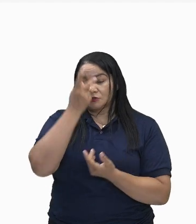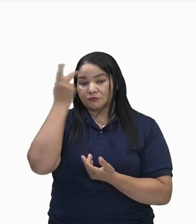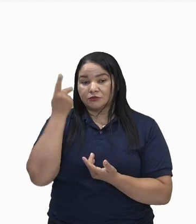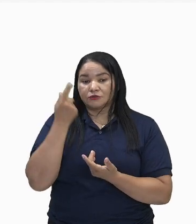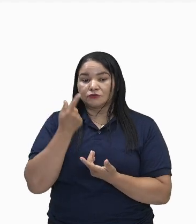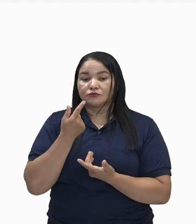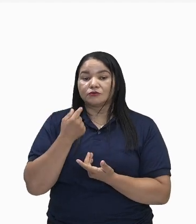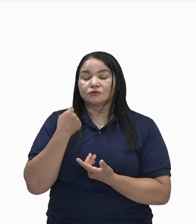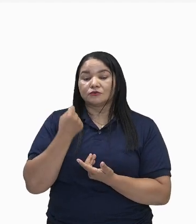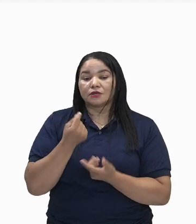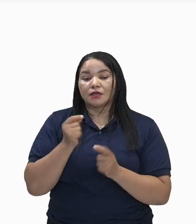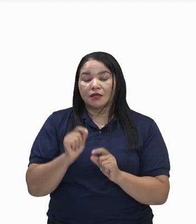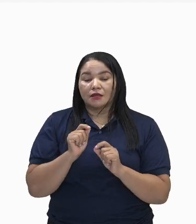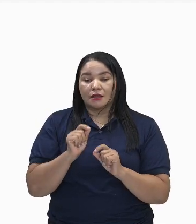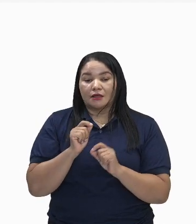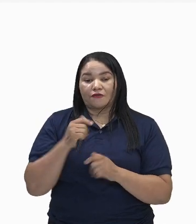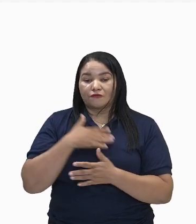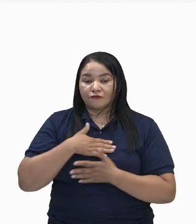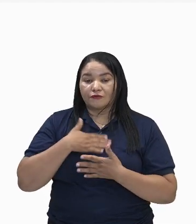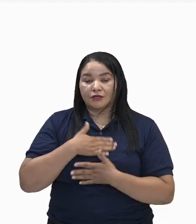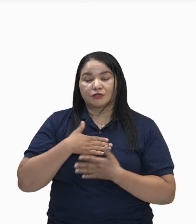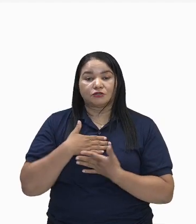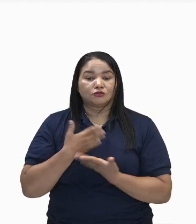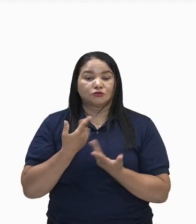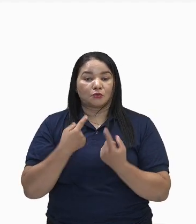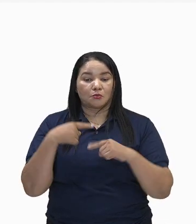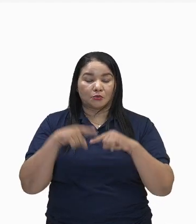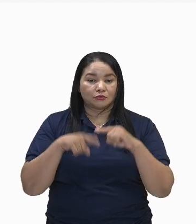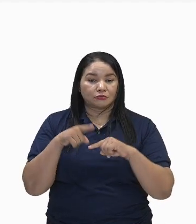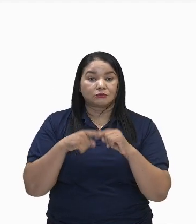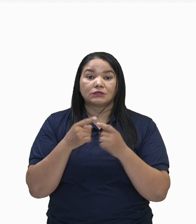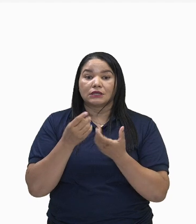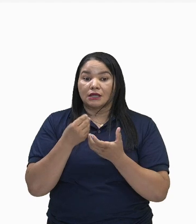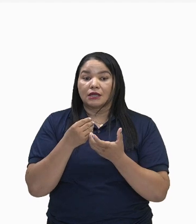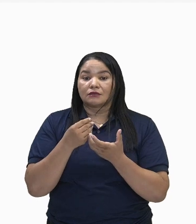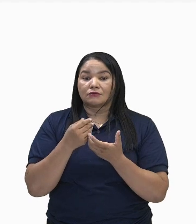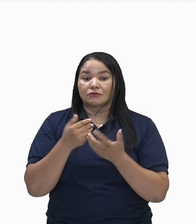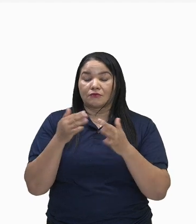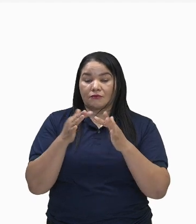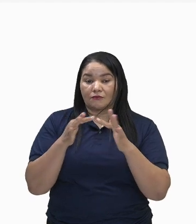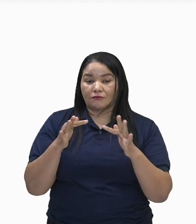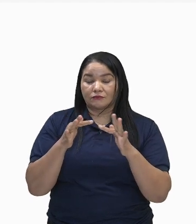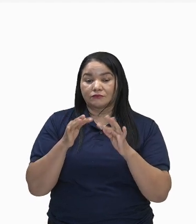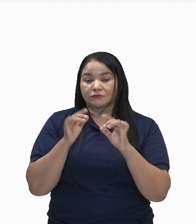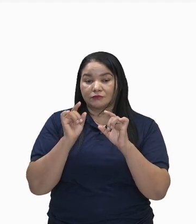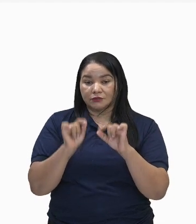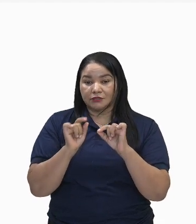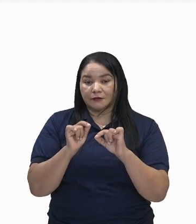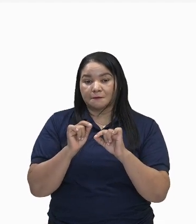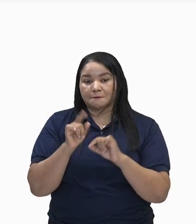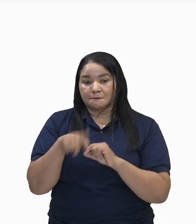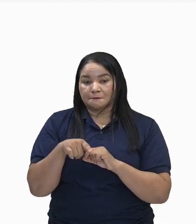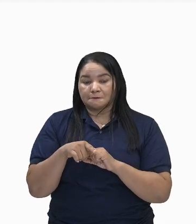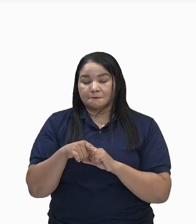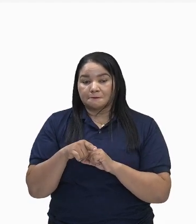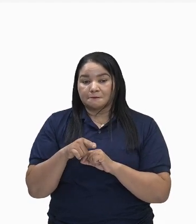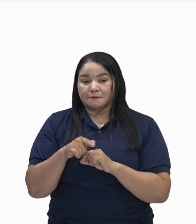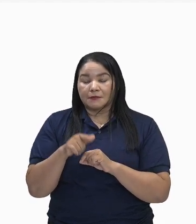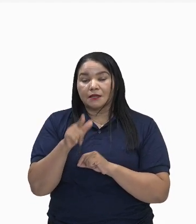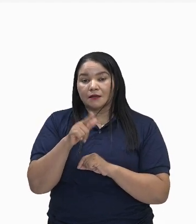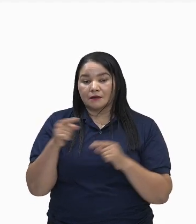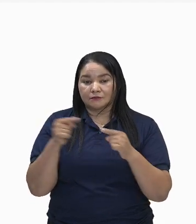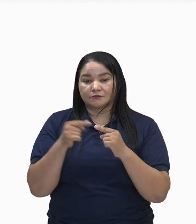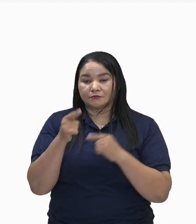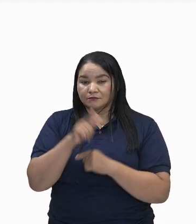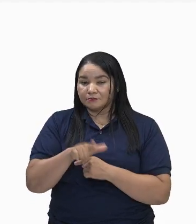ficou insatisfeita, seria dentro da norma culta da língua, né? Mas como é uma figura de linguagem que está sendo